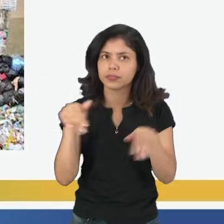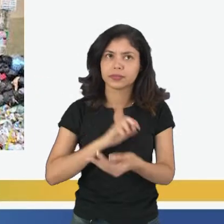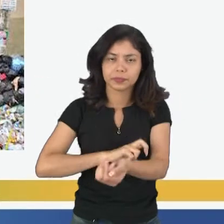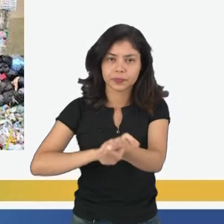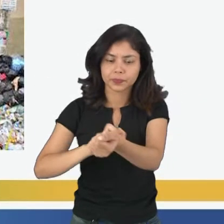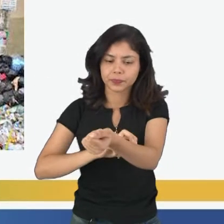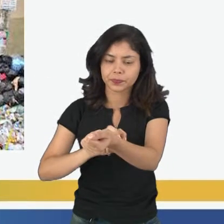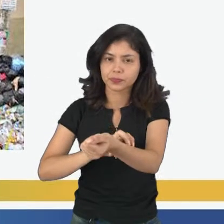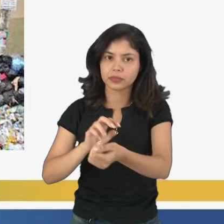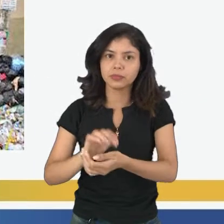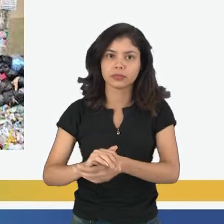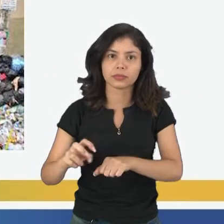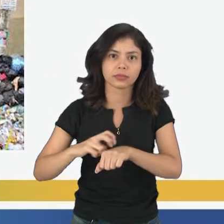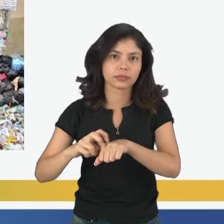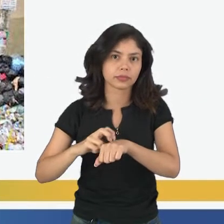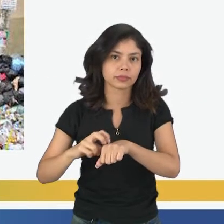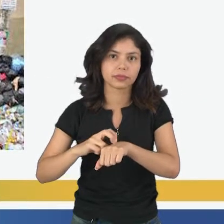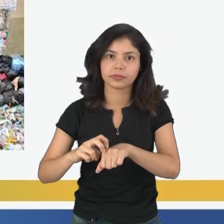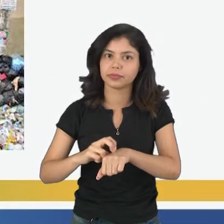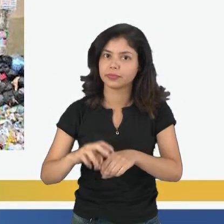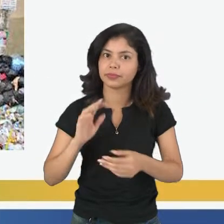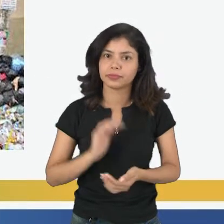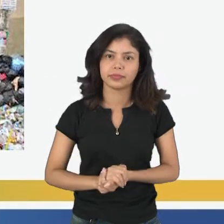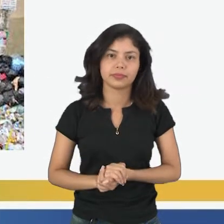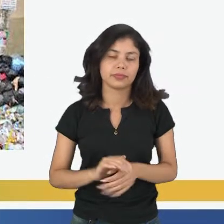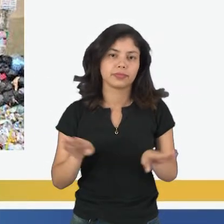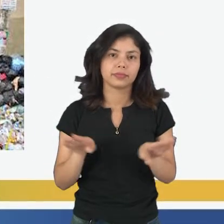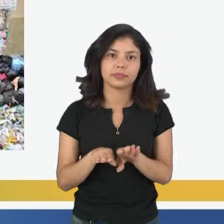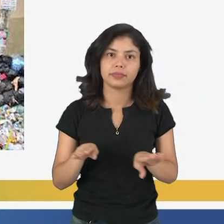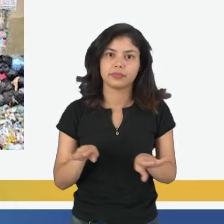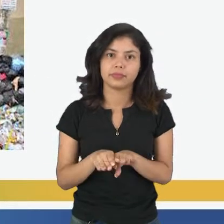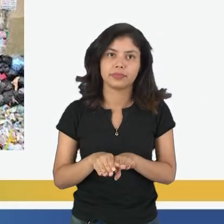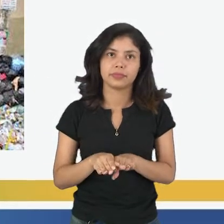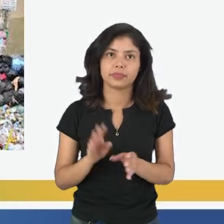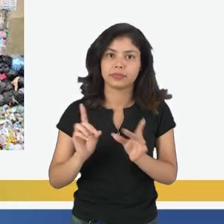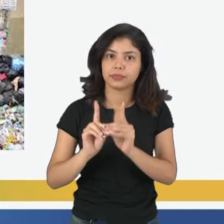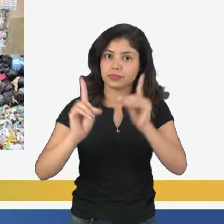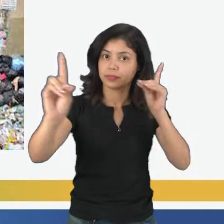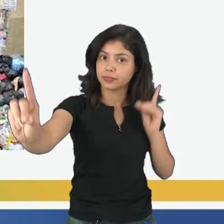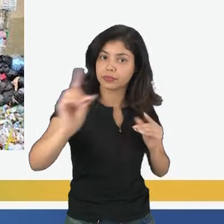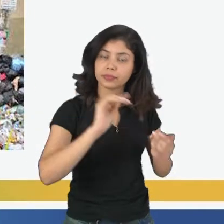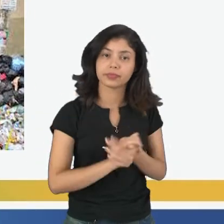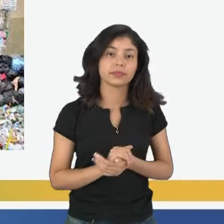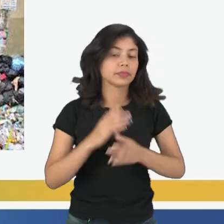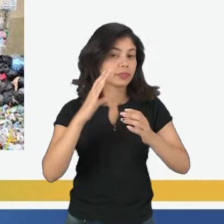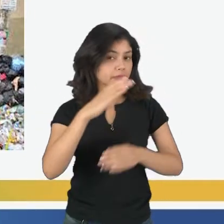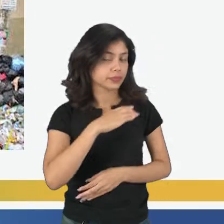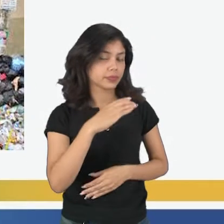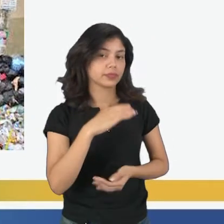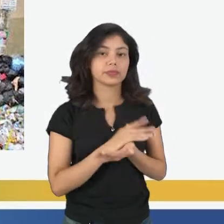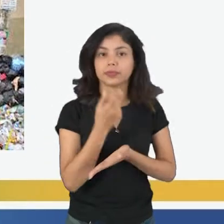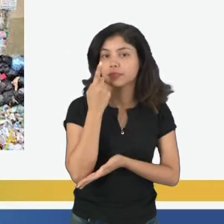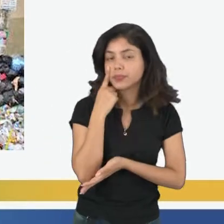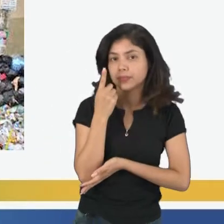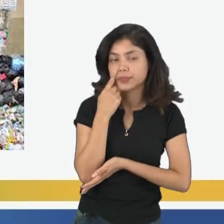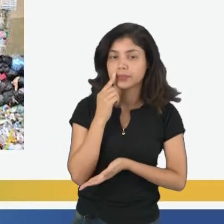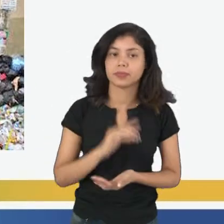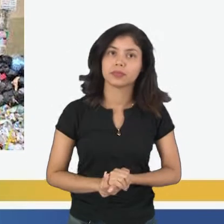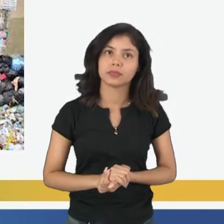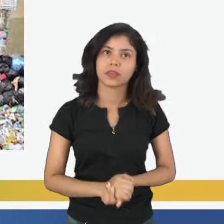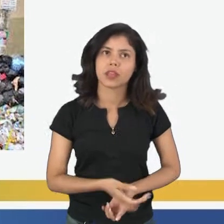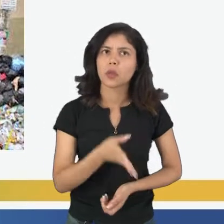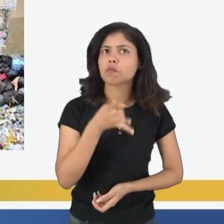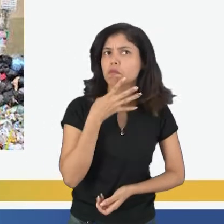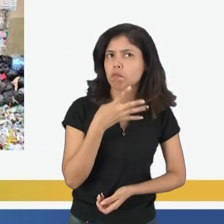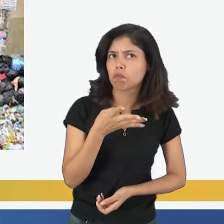verdes da cidade ou até mesmo em áreas distantes da cidade, você vai observar que, para quem